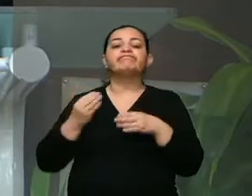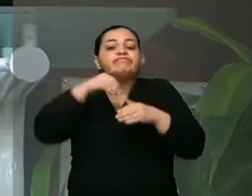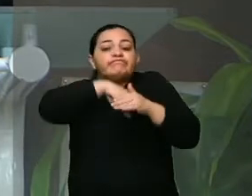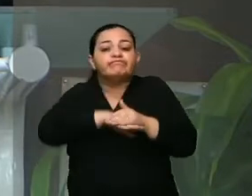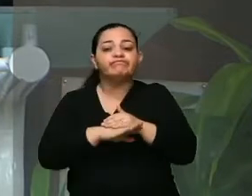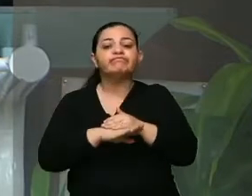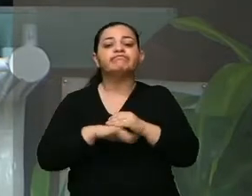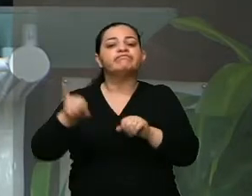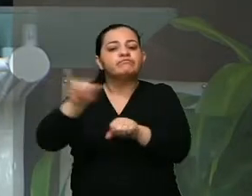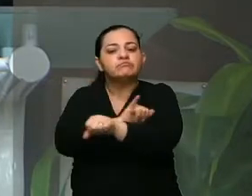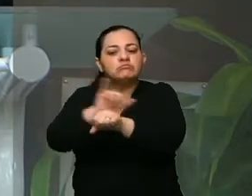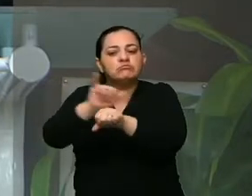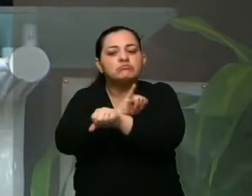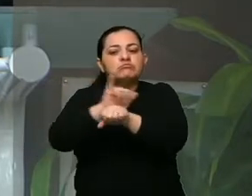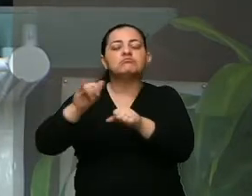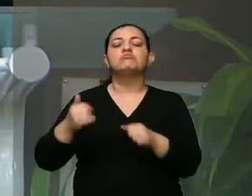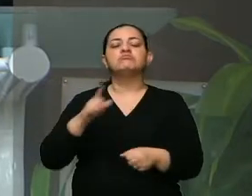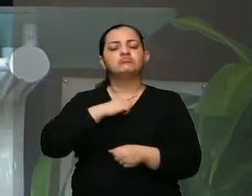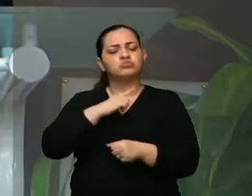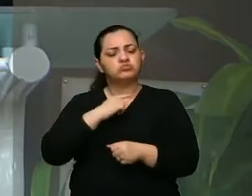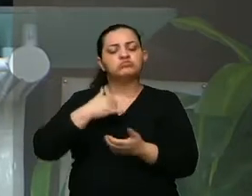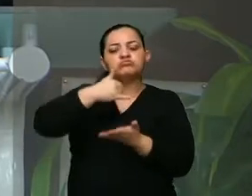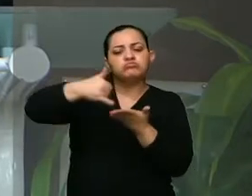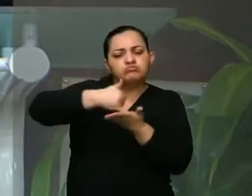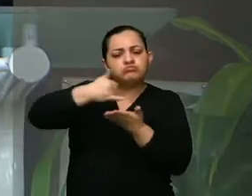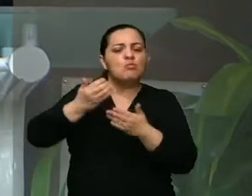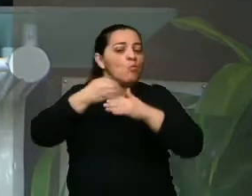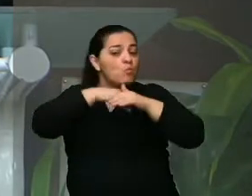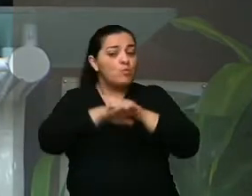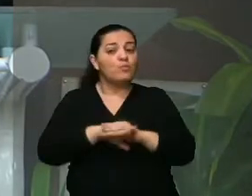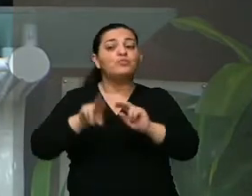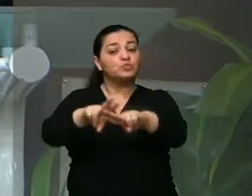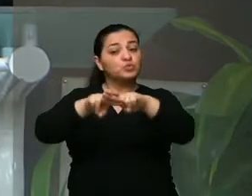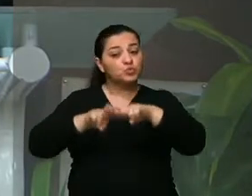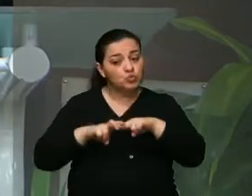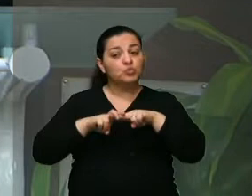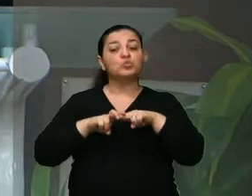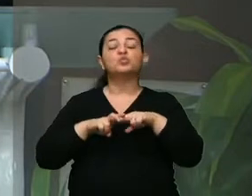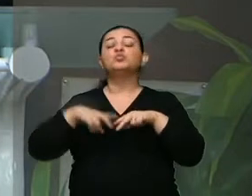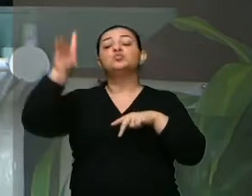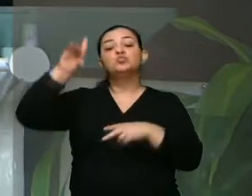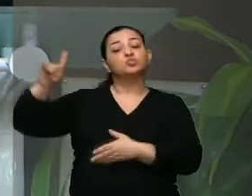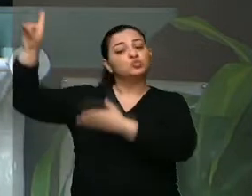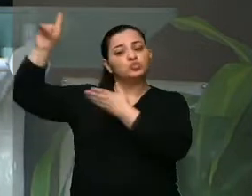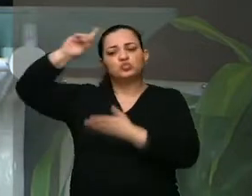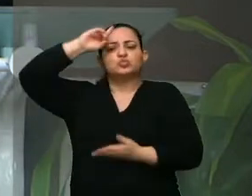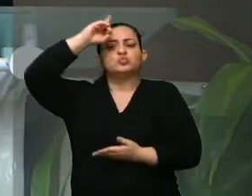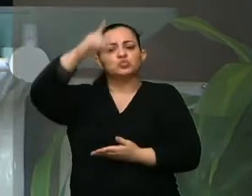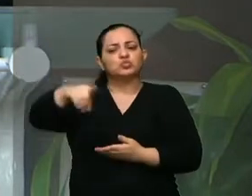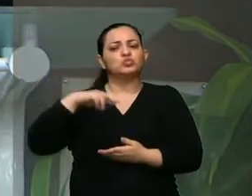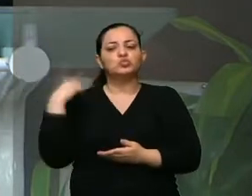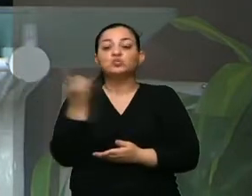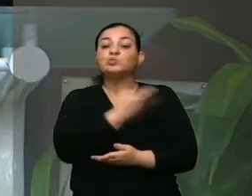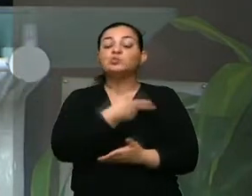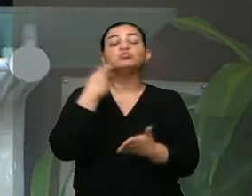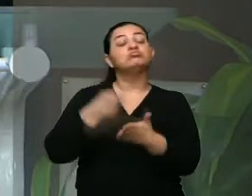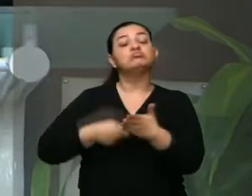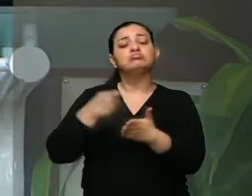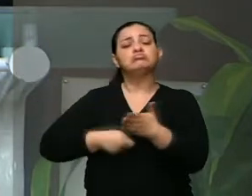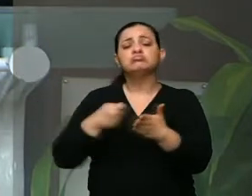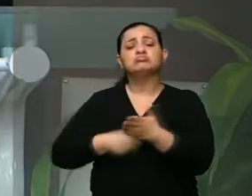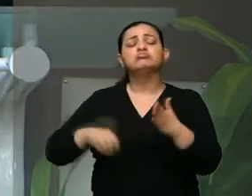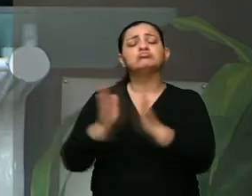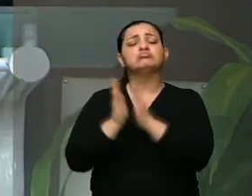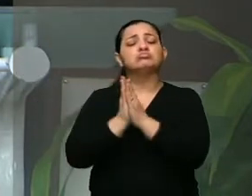reserva tem que ter aquele azeite por isso que deus nos manda nós buscar com